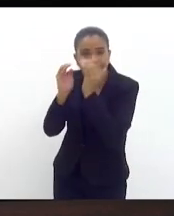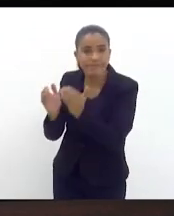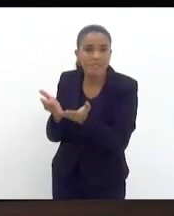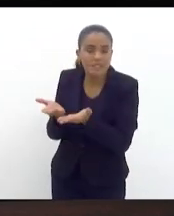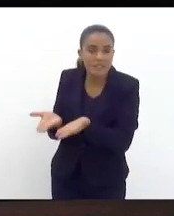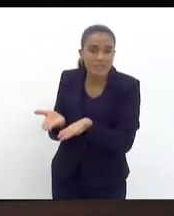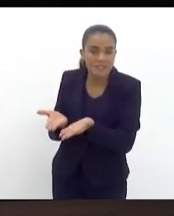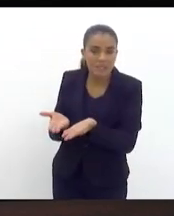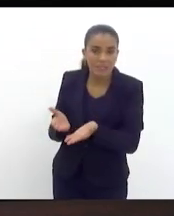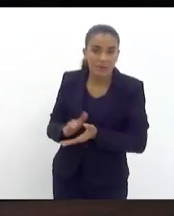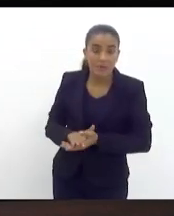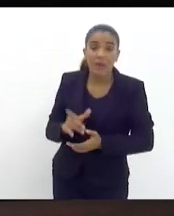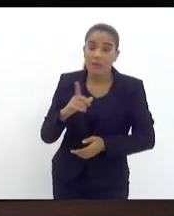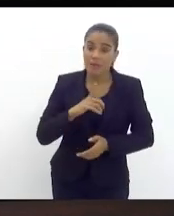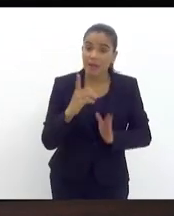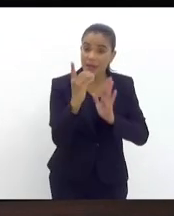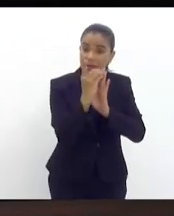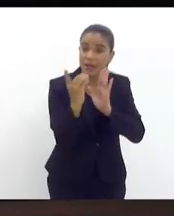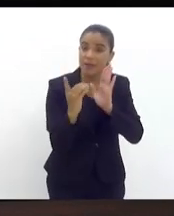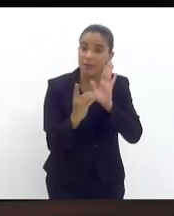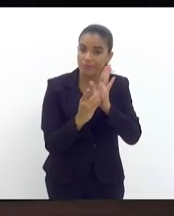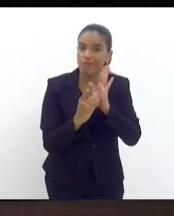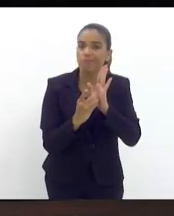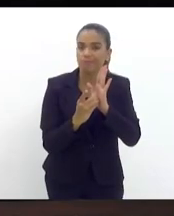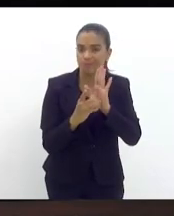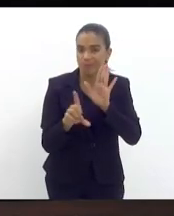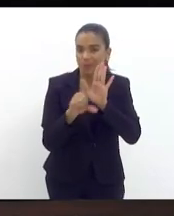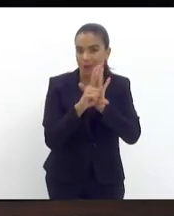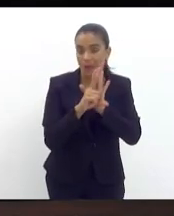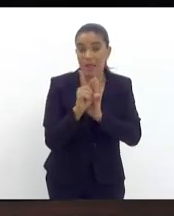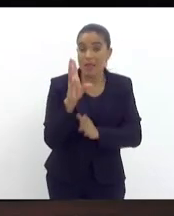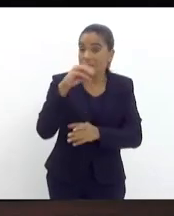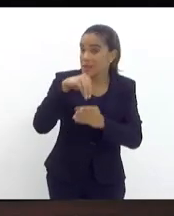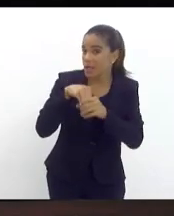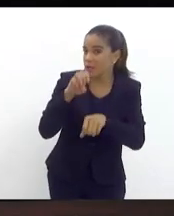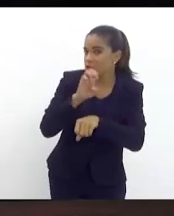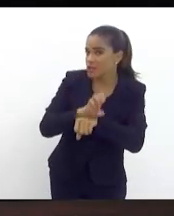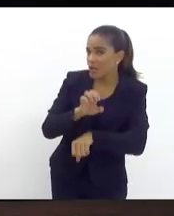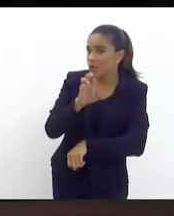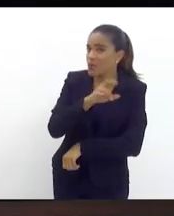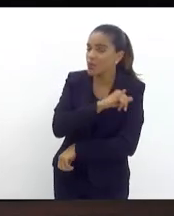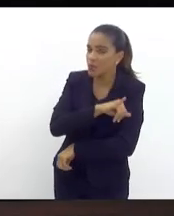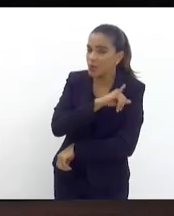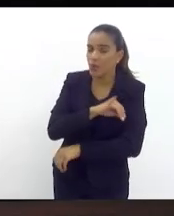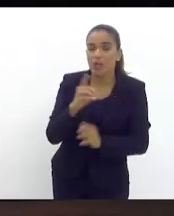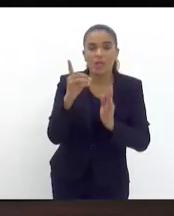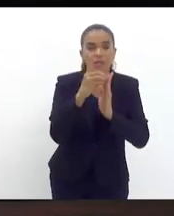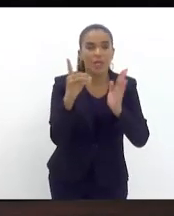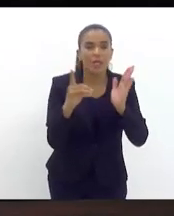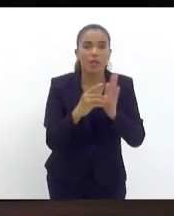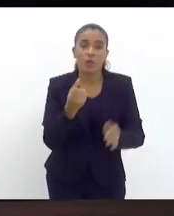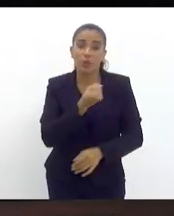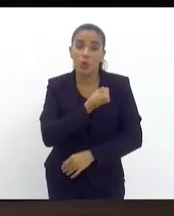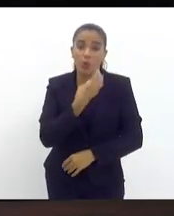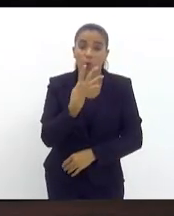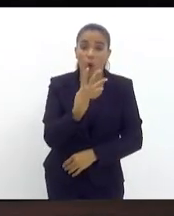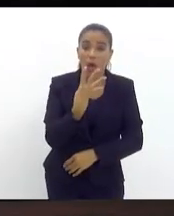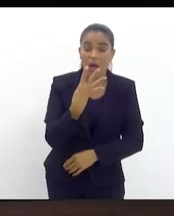existe uma um decreto desse estado decreto 40.872/2007